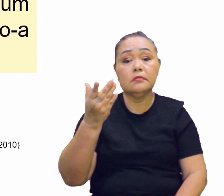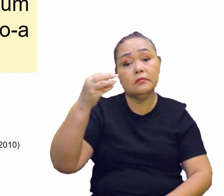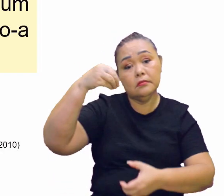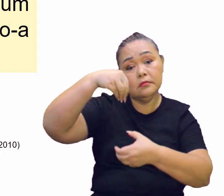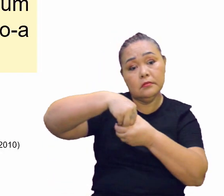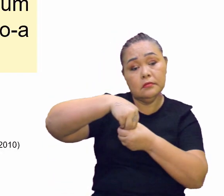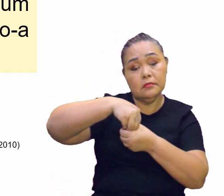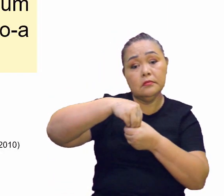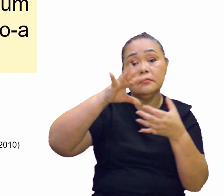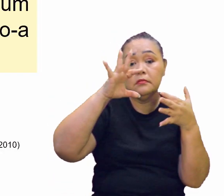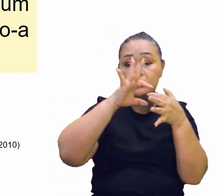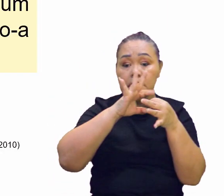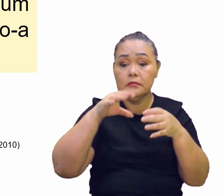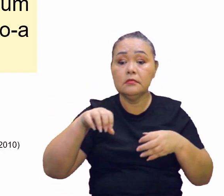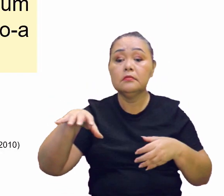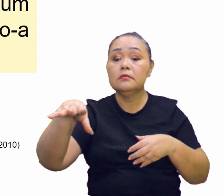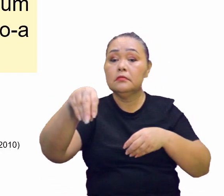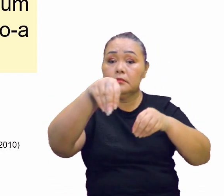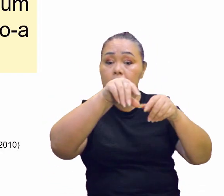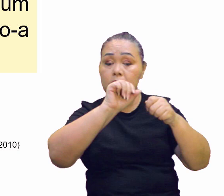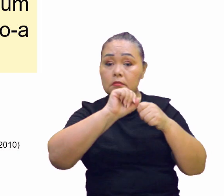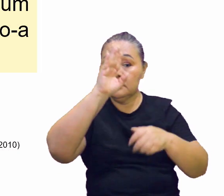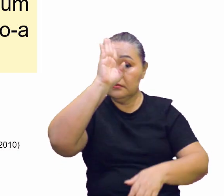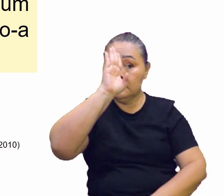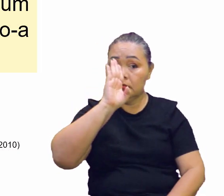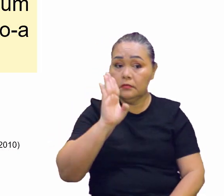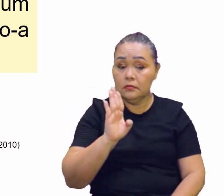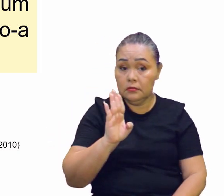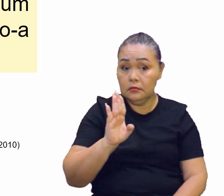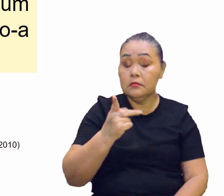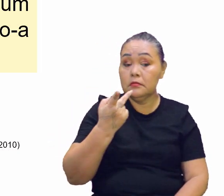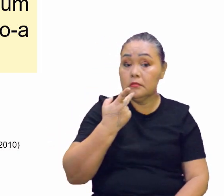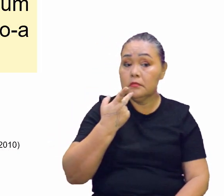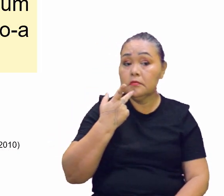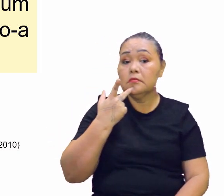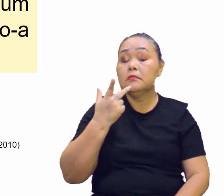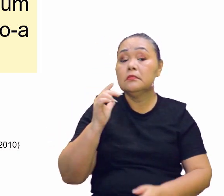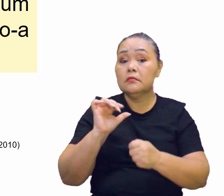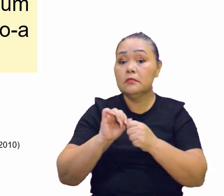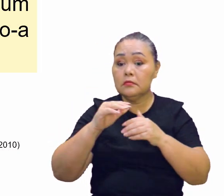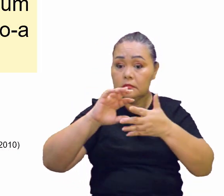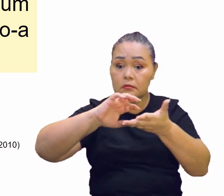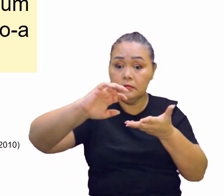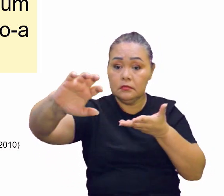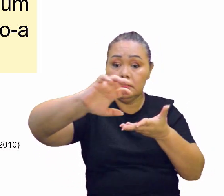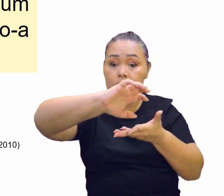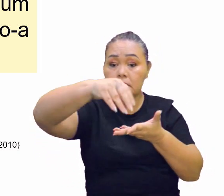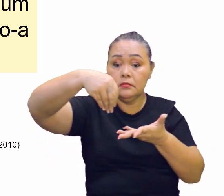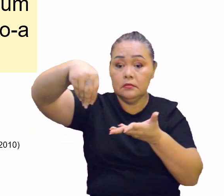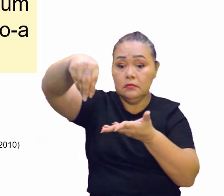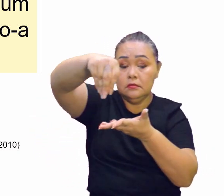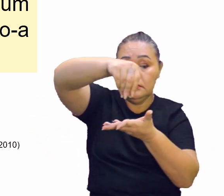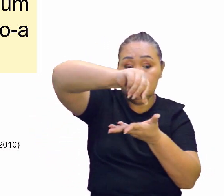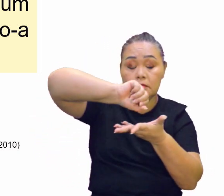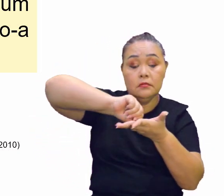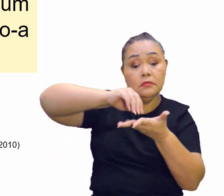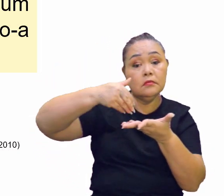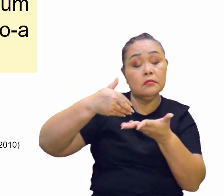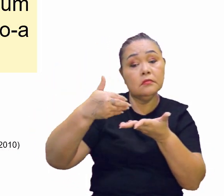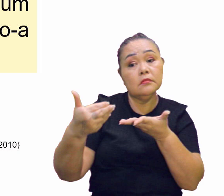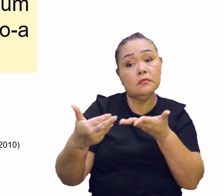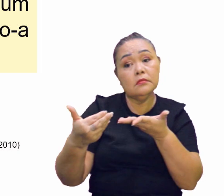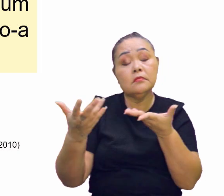Dentro do contexto de regionalização do território brasileiro, agora nós iremos falar sobre a divisão territorial, que é a parte